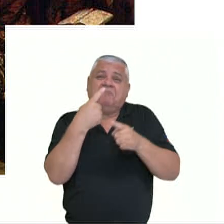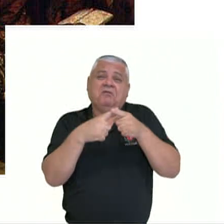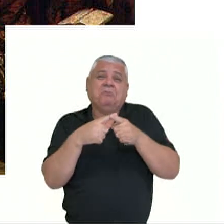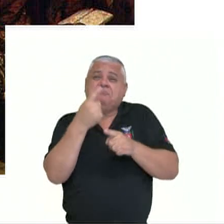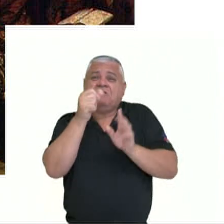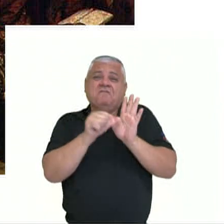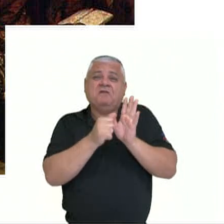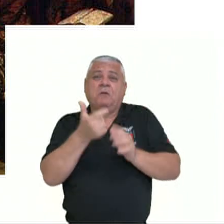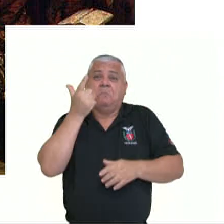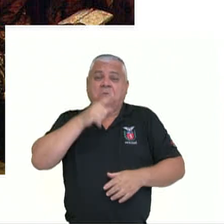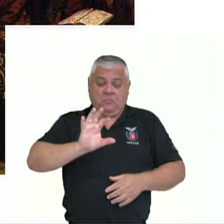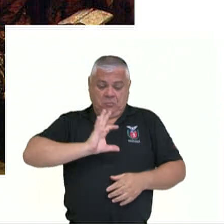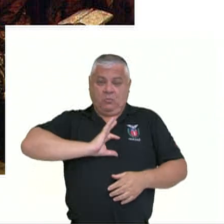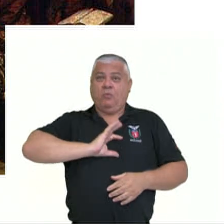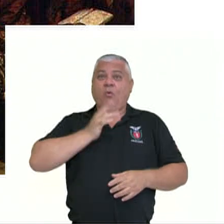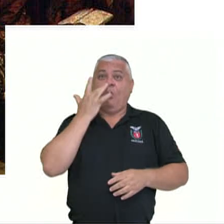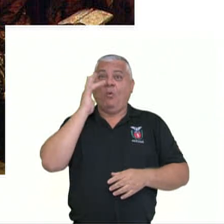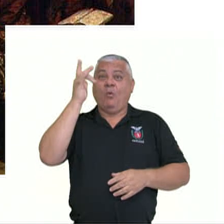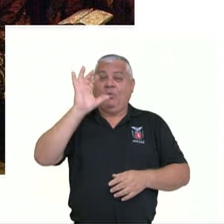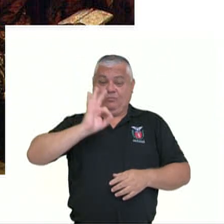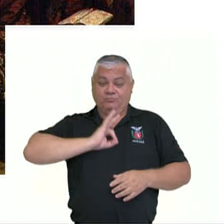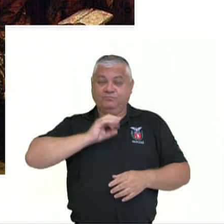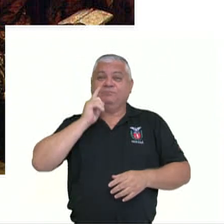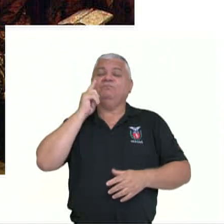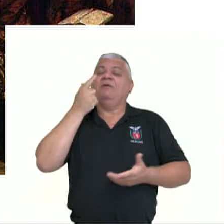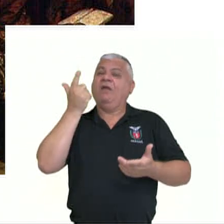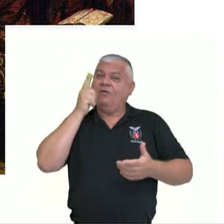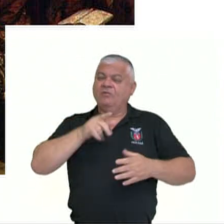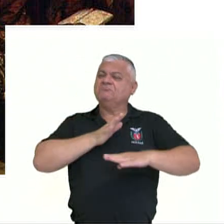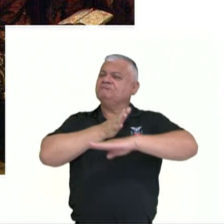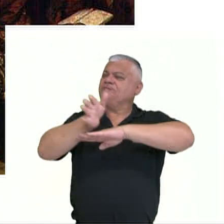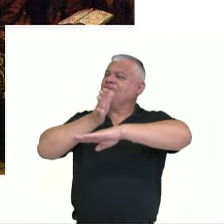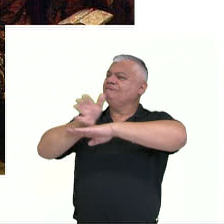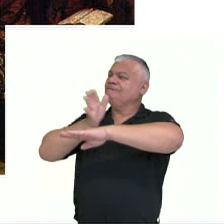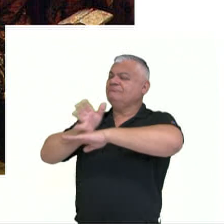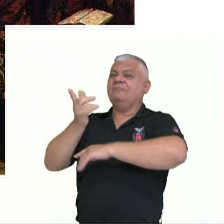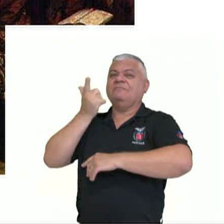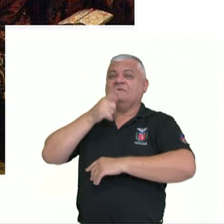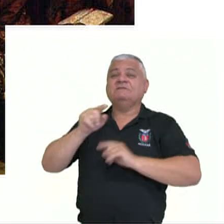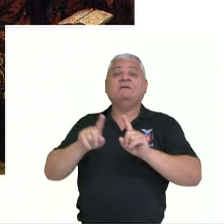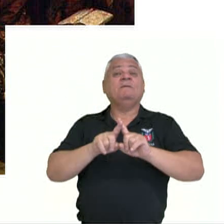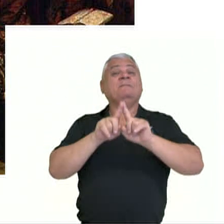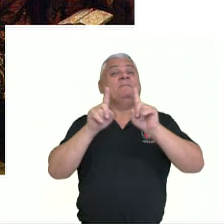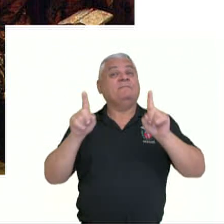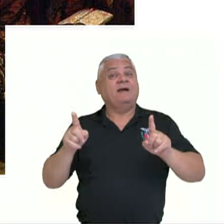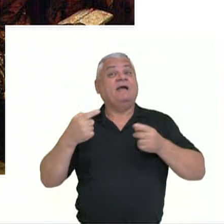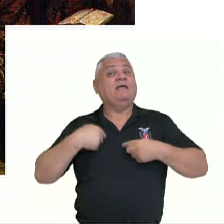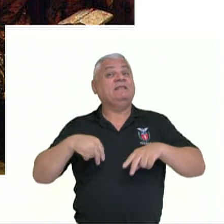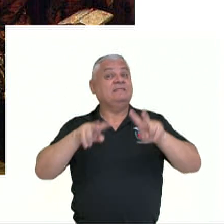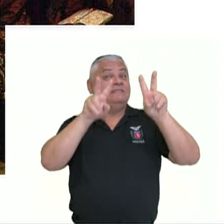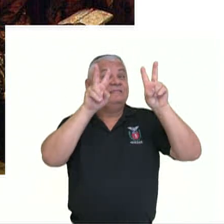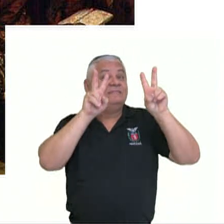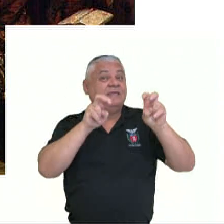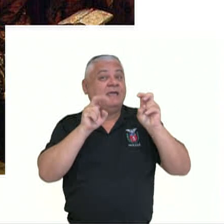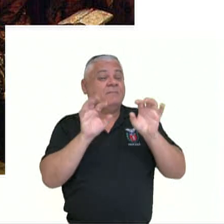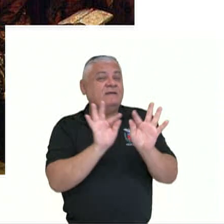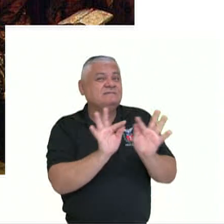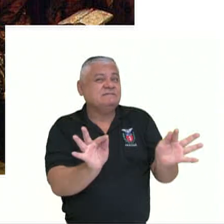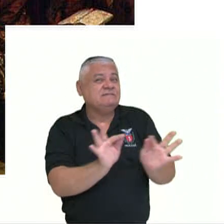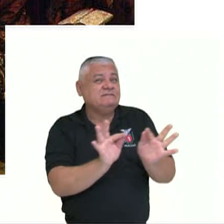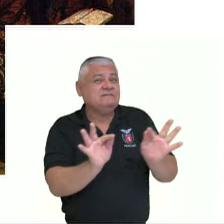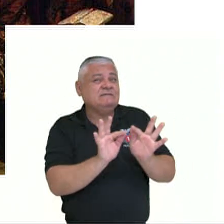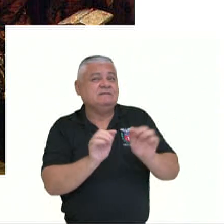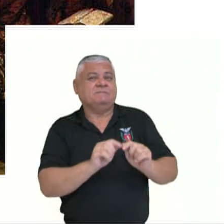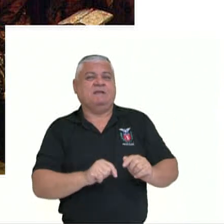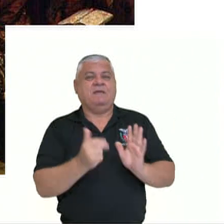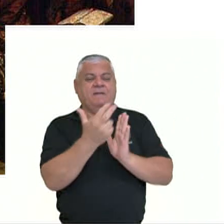de ouro, tudo, aí conseguiu o passaporte para entrar as outras vezes, mas era assim, temas do cotidiano, simples,